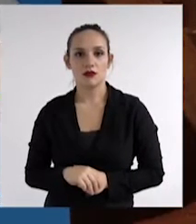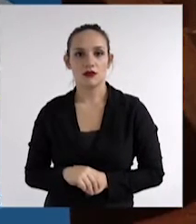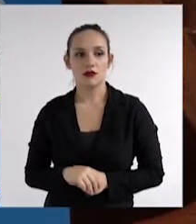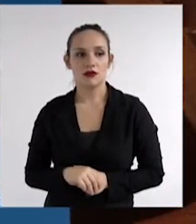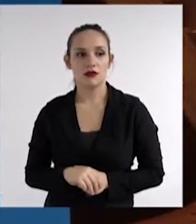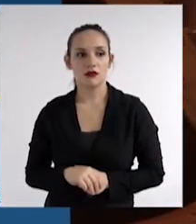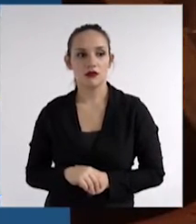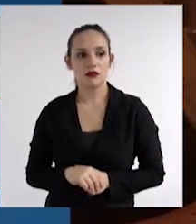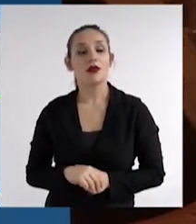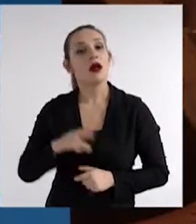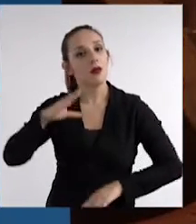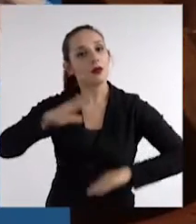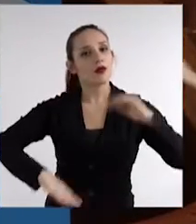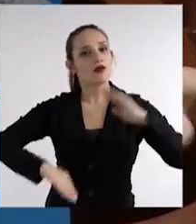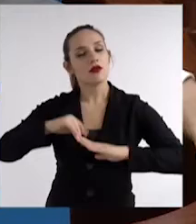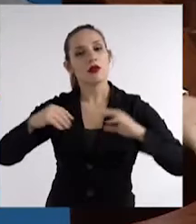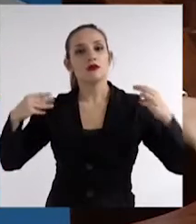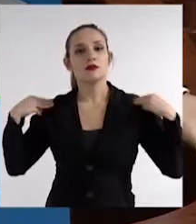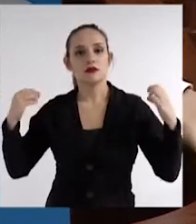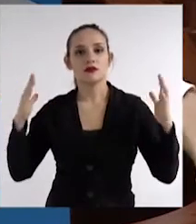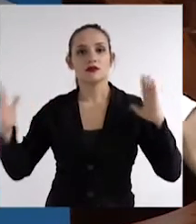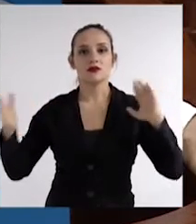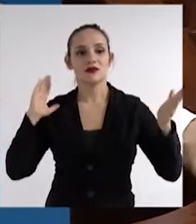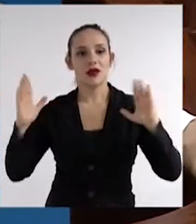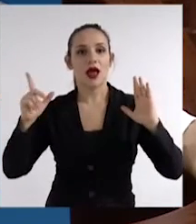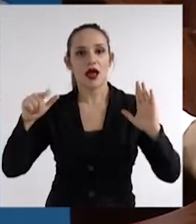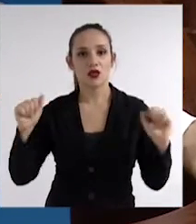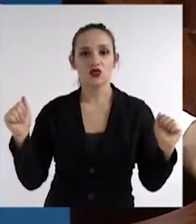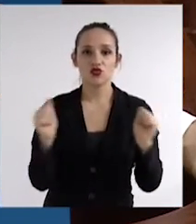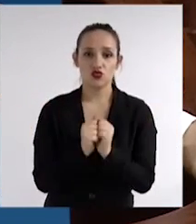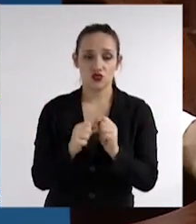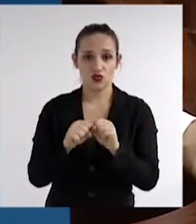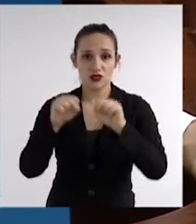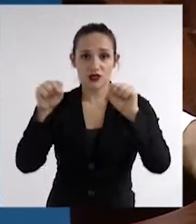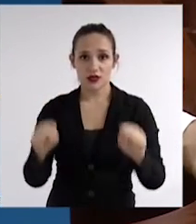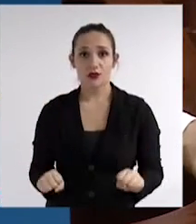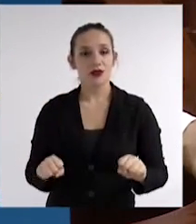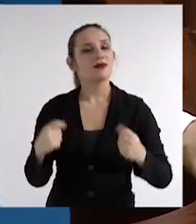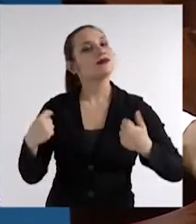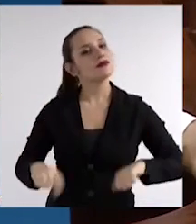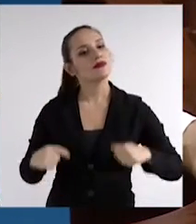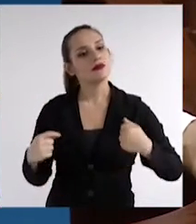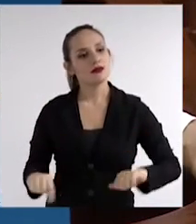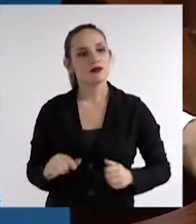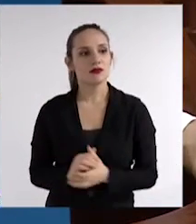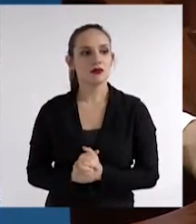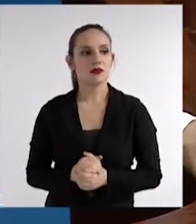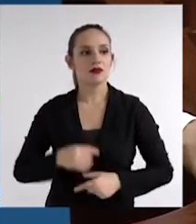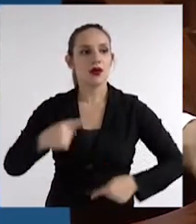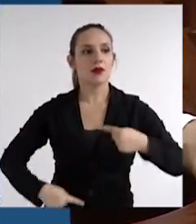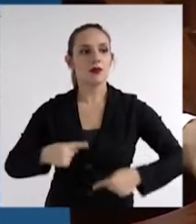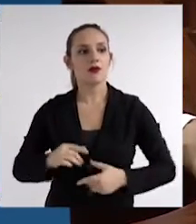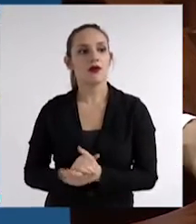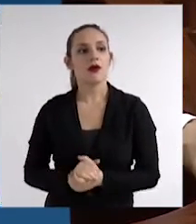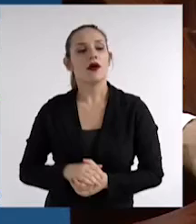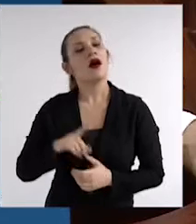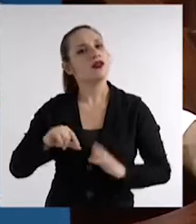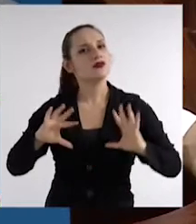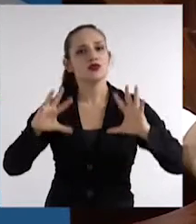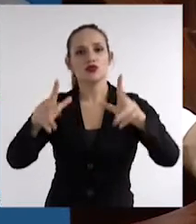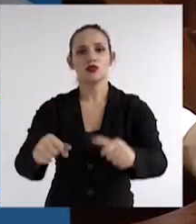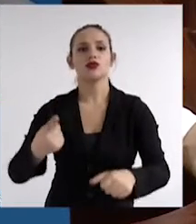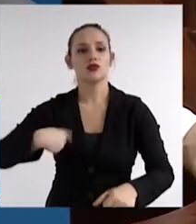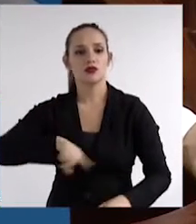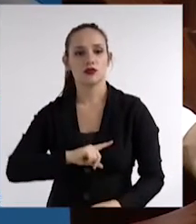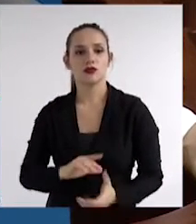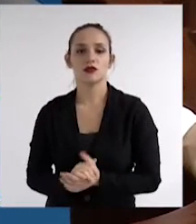Os caminhoneiros são uma parte desse sistema que precisa, esse debate é um debate de todos